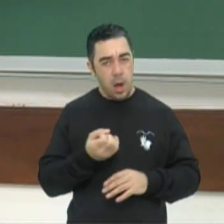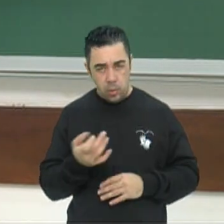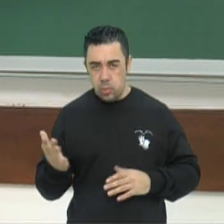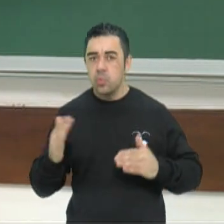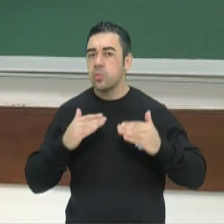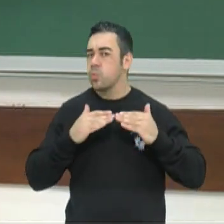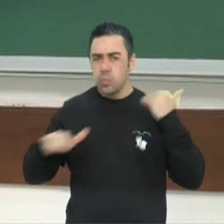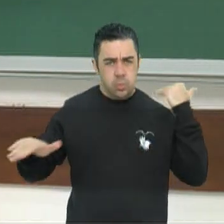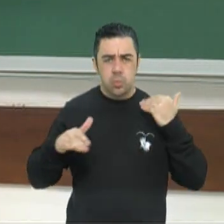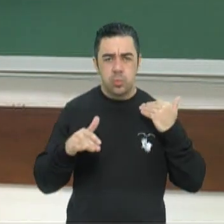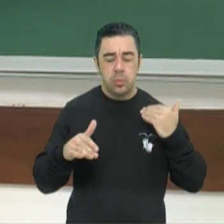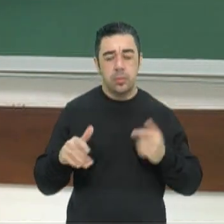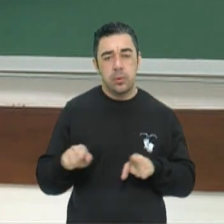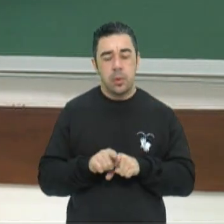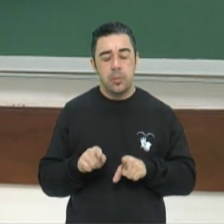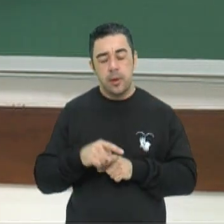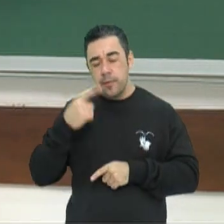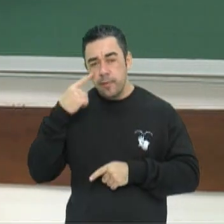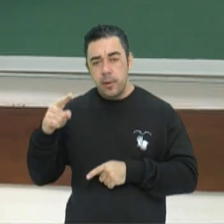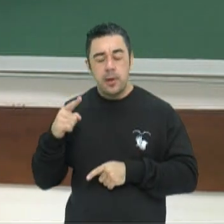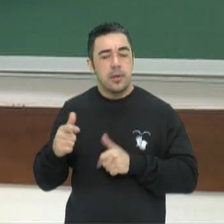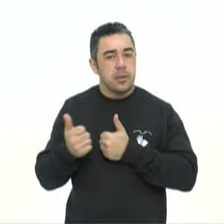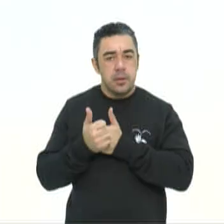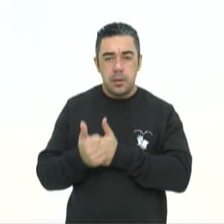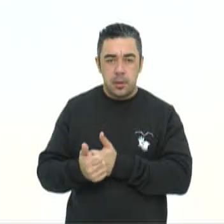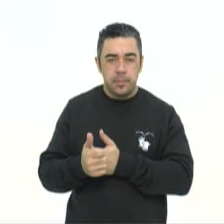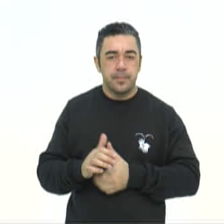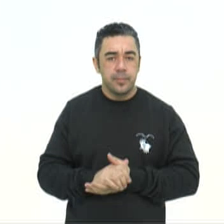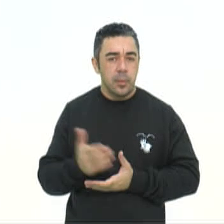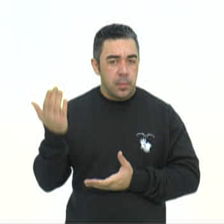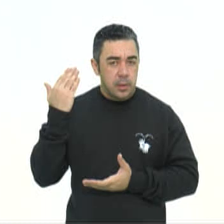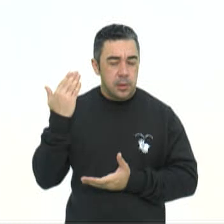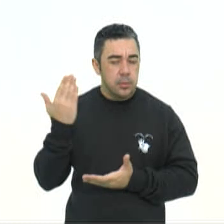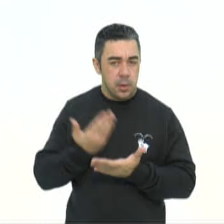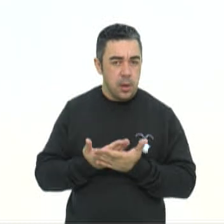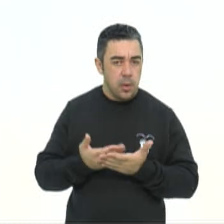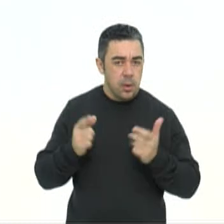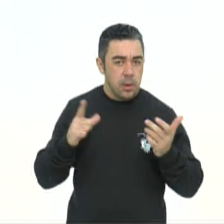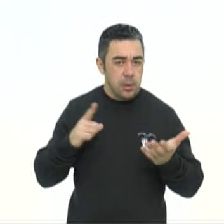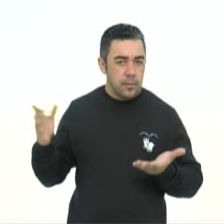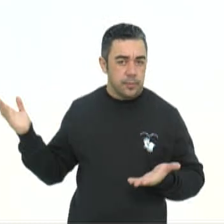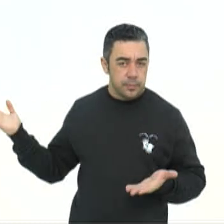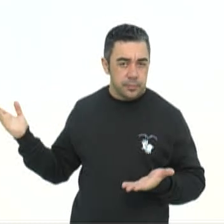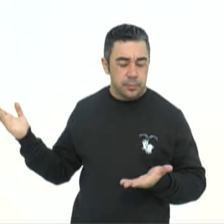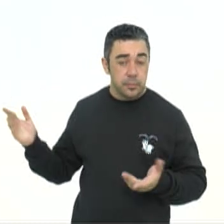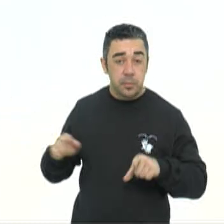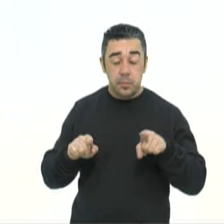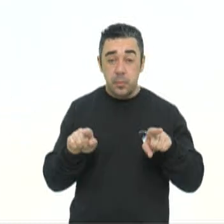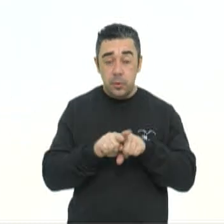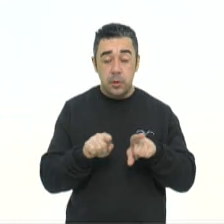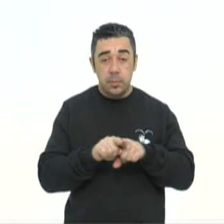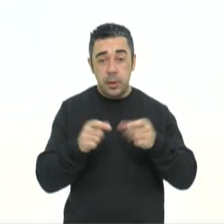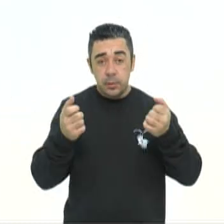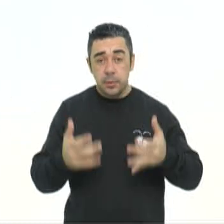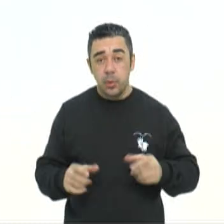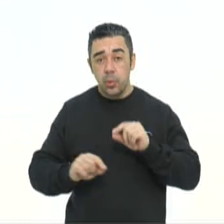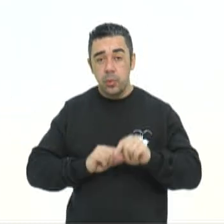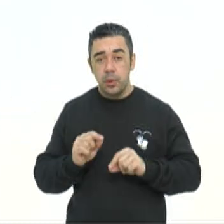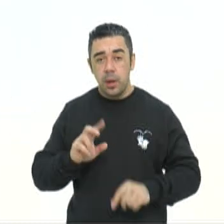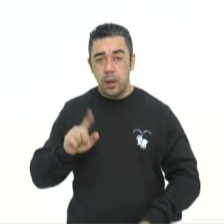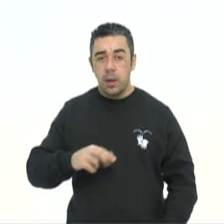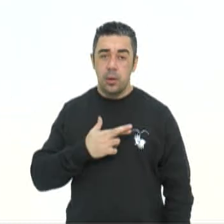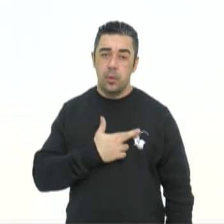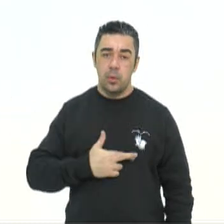Então, aqui a gente trabalhou essa ideia na última aula dos aldeamentos. E também, uma coisa que nós falamos foi sobre o